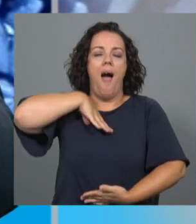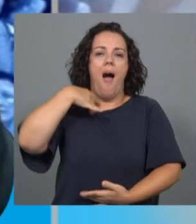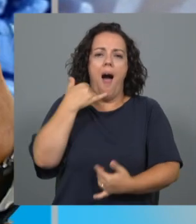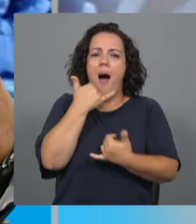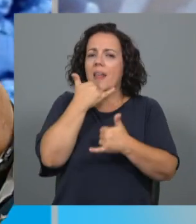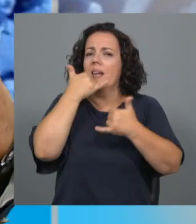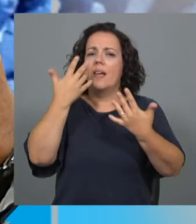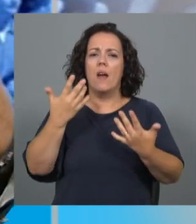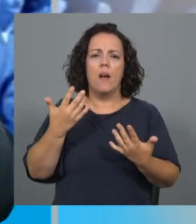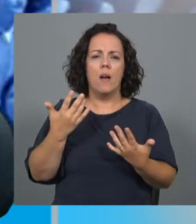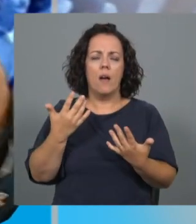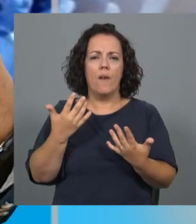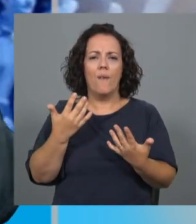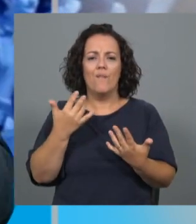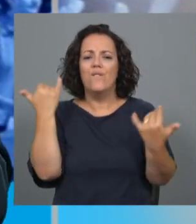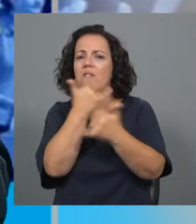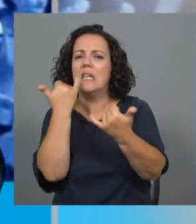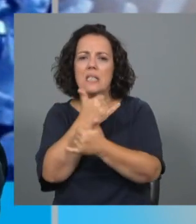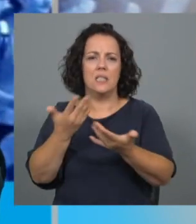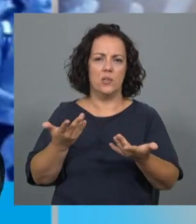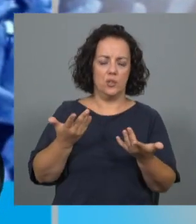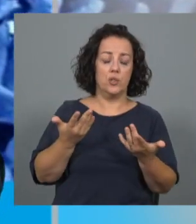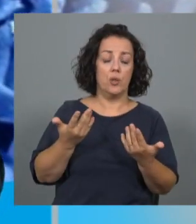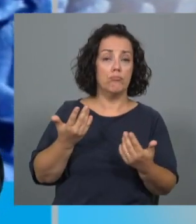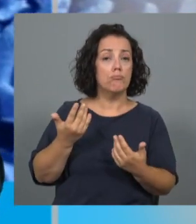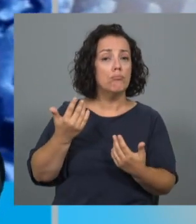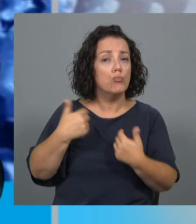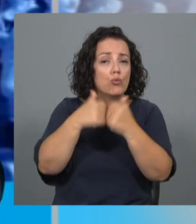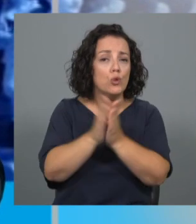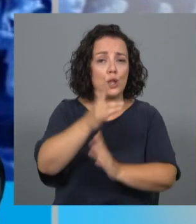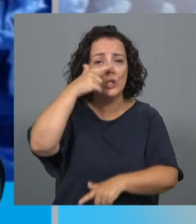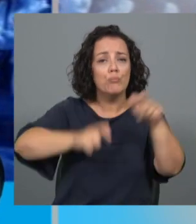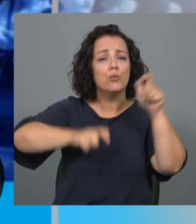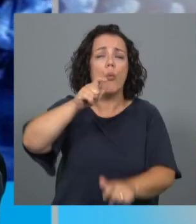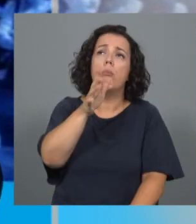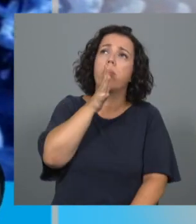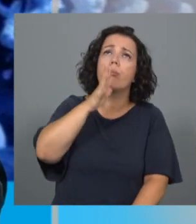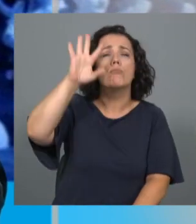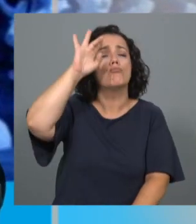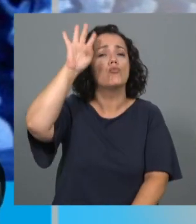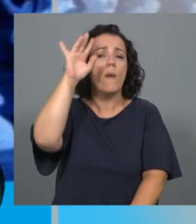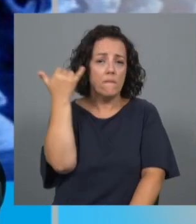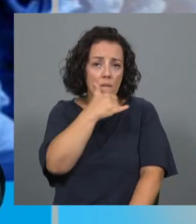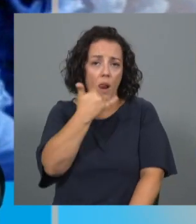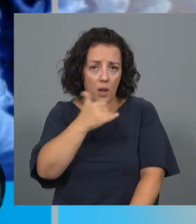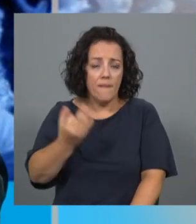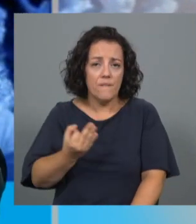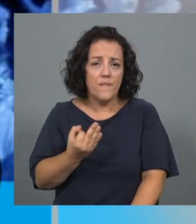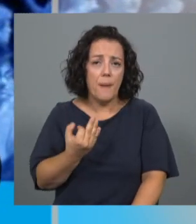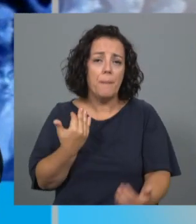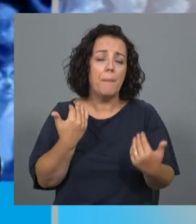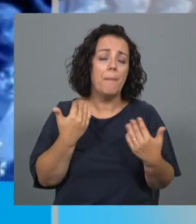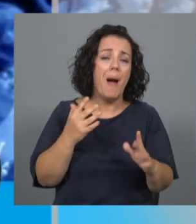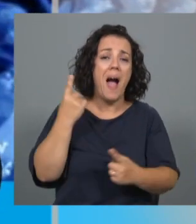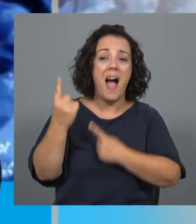como todas as pessoas aspiram à felicidade, mas às vezes procuram-na onde não